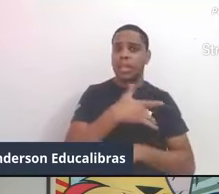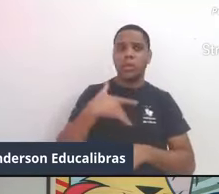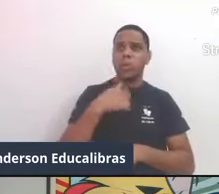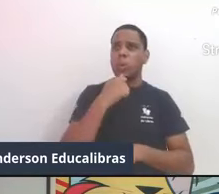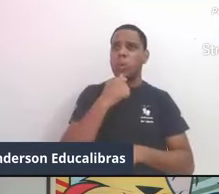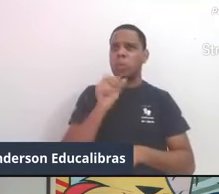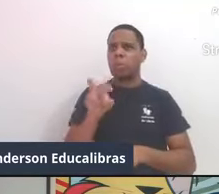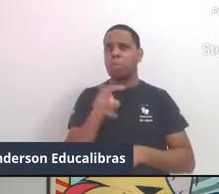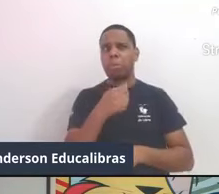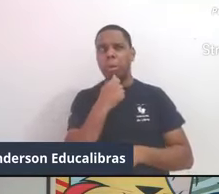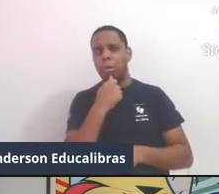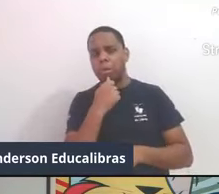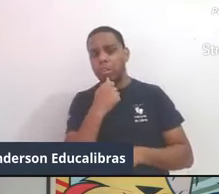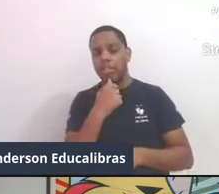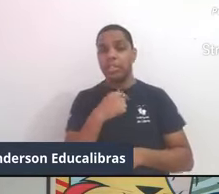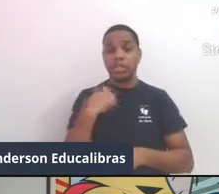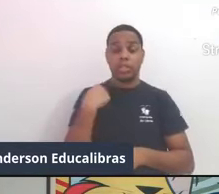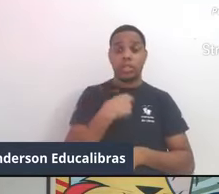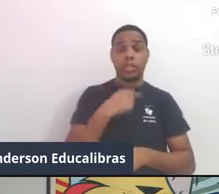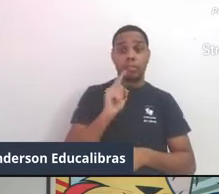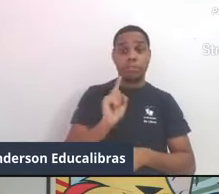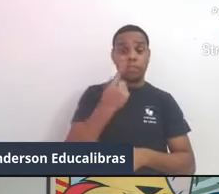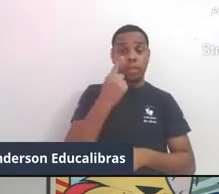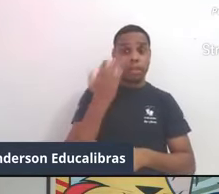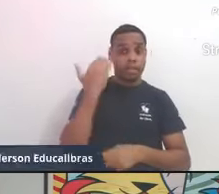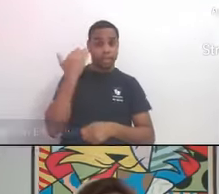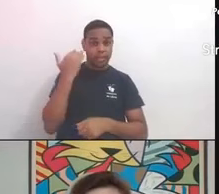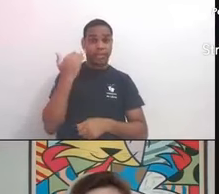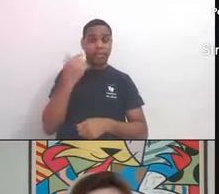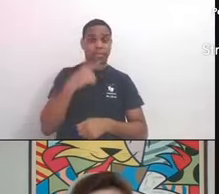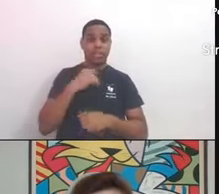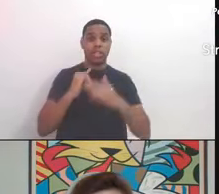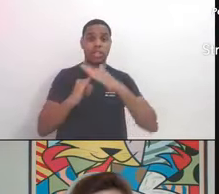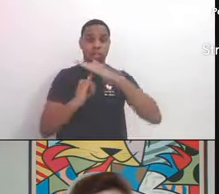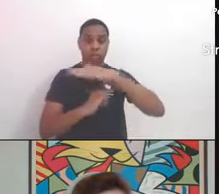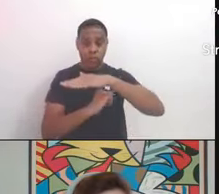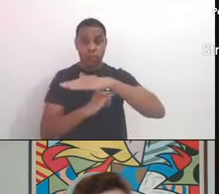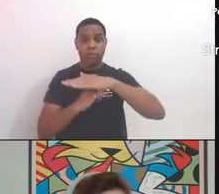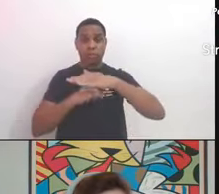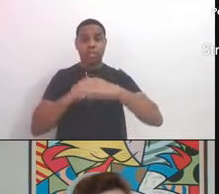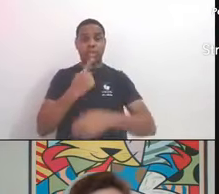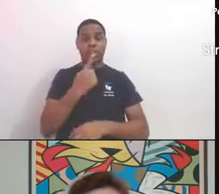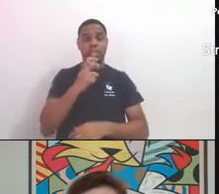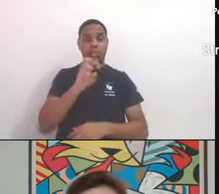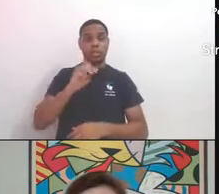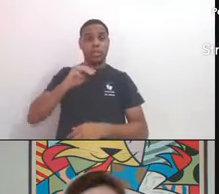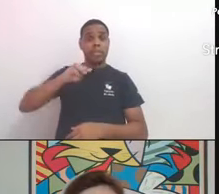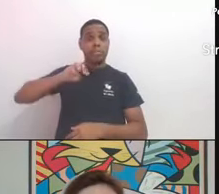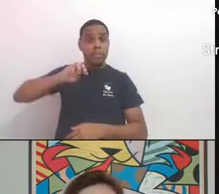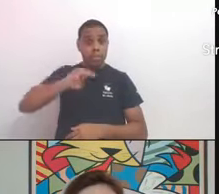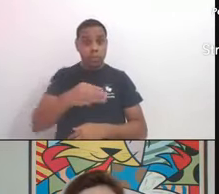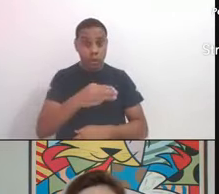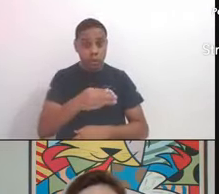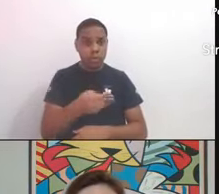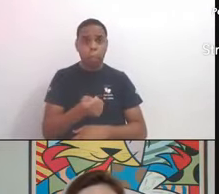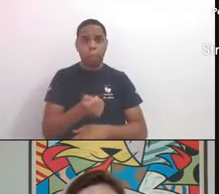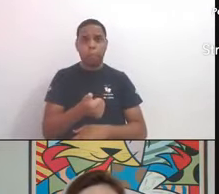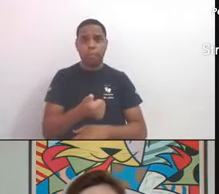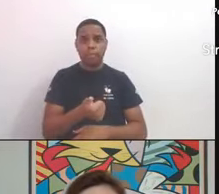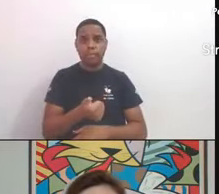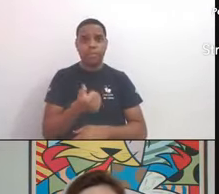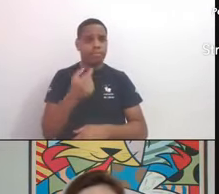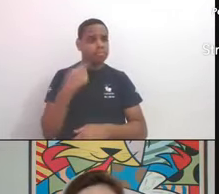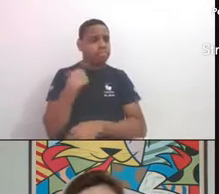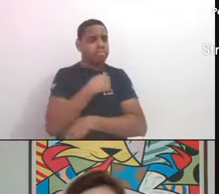A gente fez um primeiro aporte lá atrás dos nossos institutos e fundações de 150 milhões e a gente viu que não dava para nada, né? Que quando a